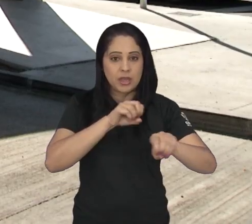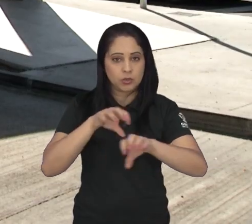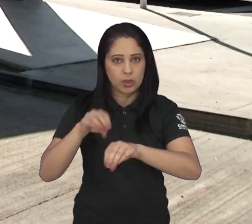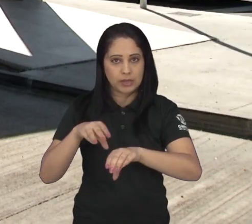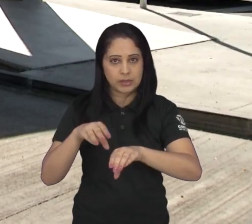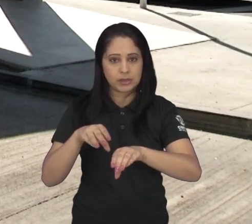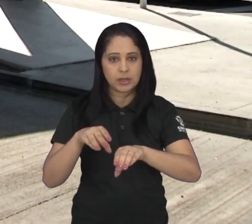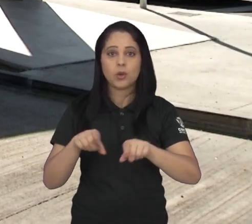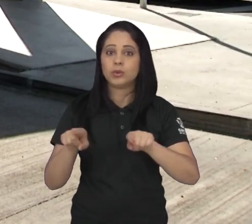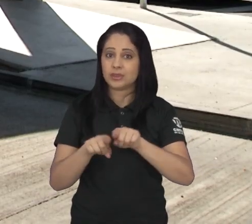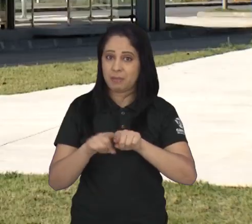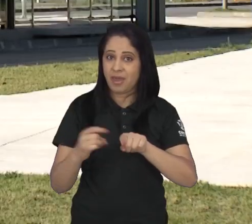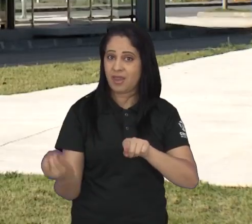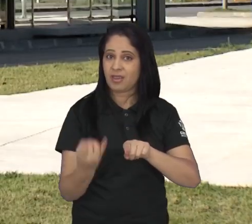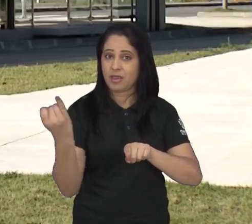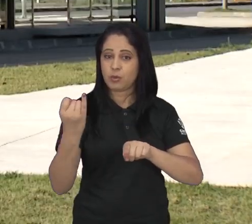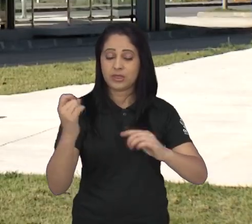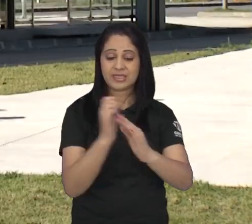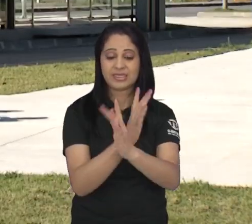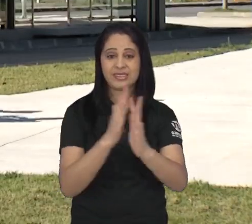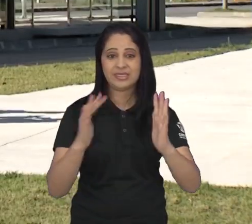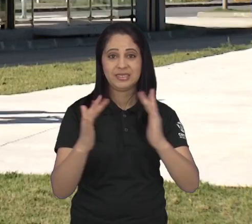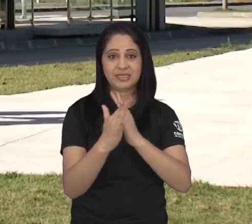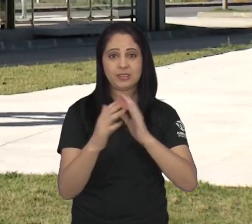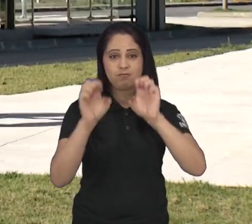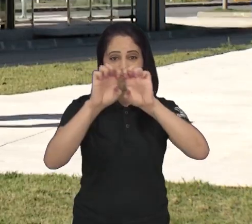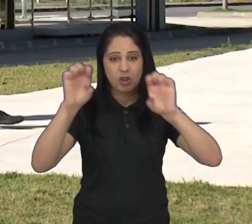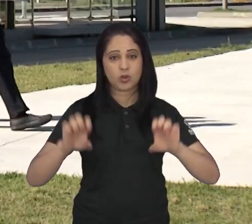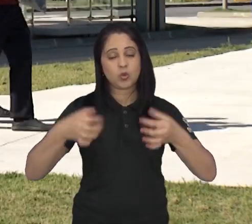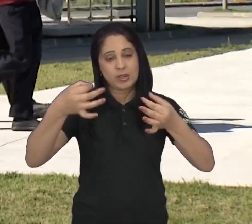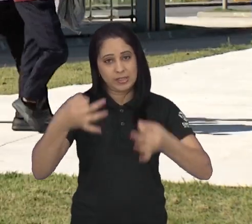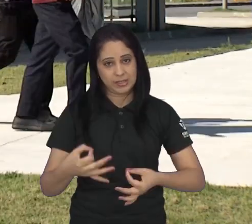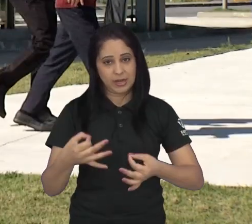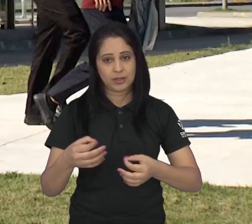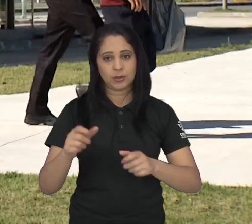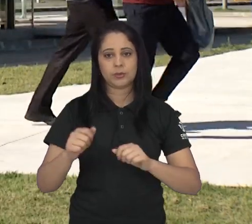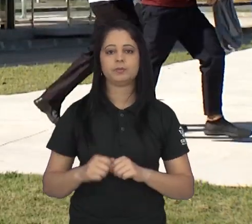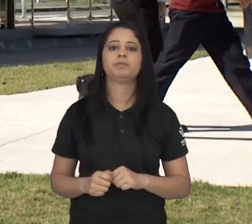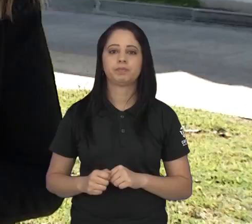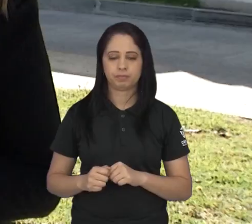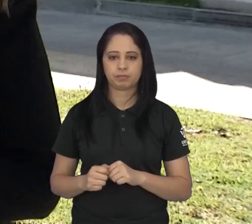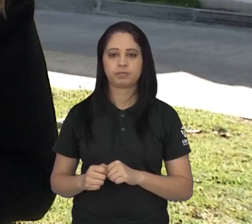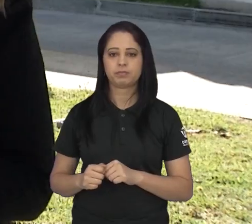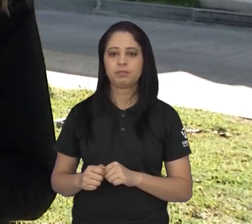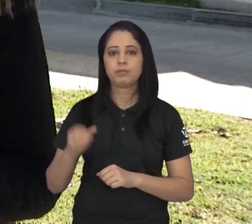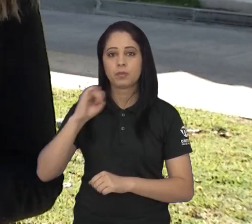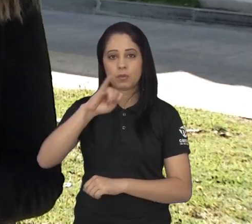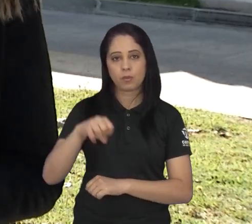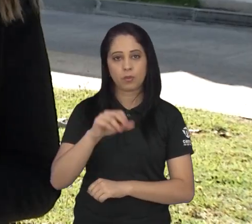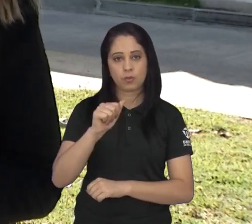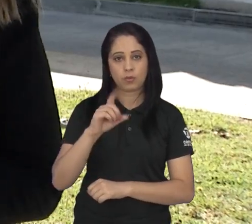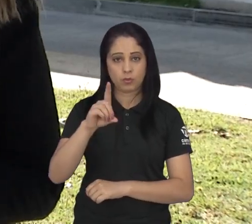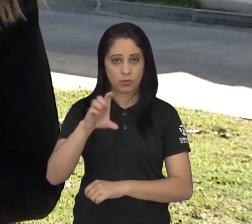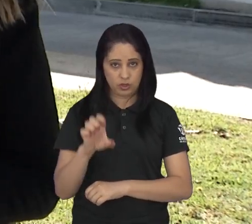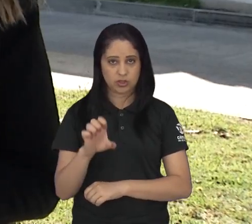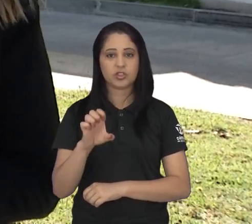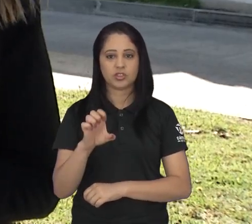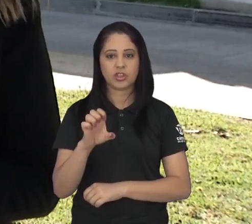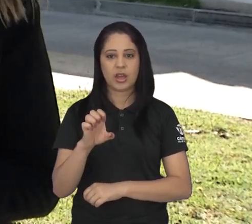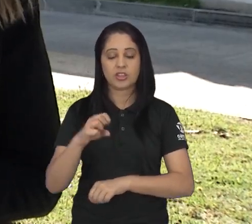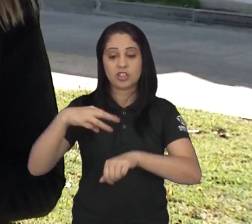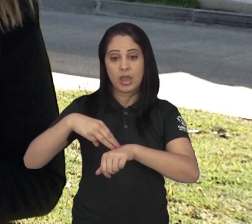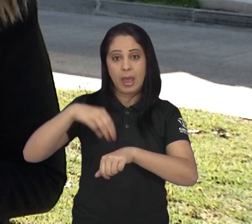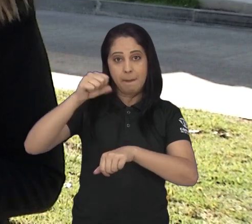infraestrutura de mobilidade é crucial para que a população tenha uma boa qualidade de vida a economista já de Diniz